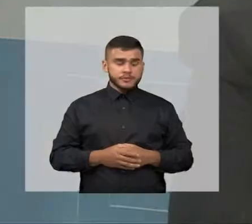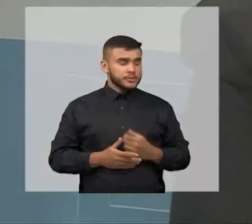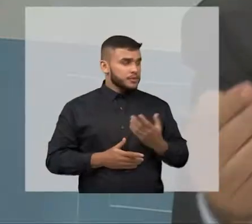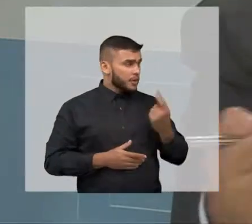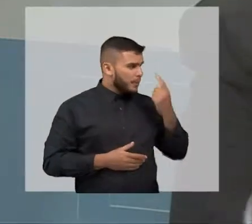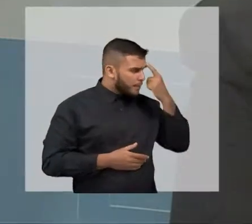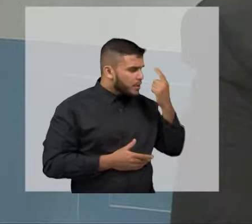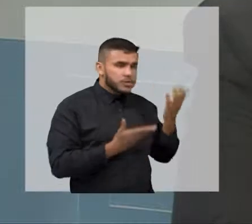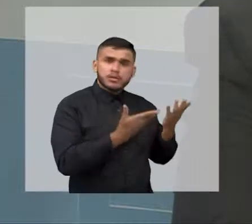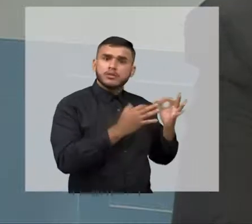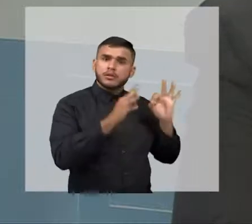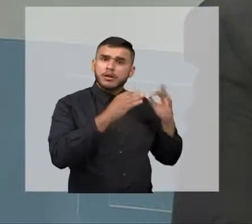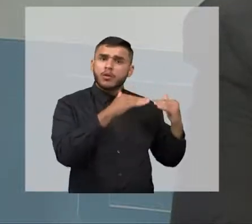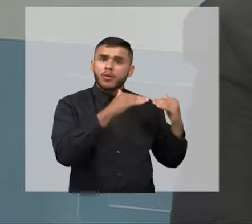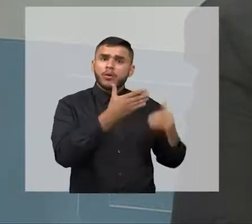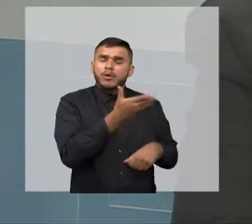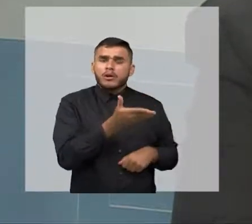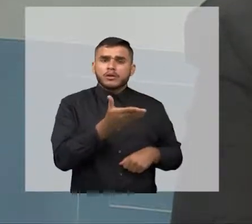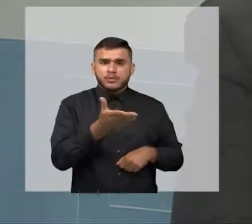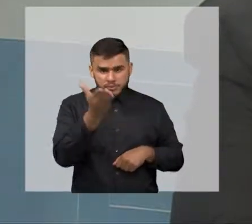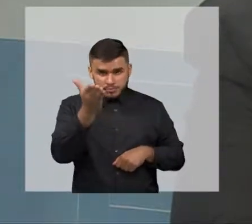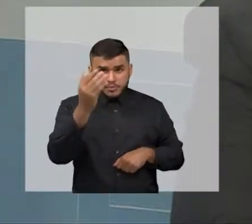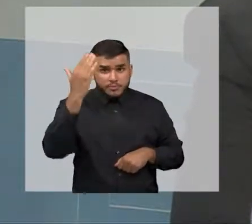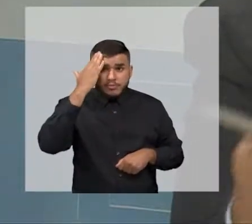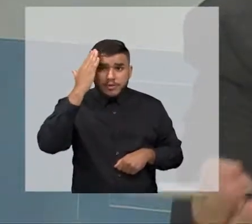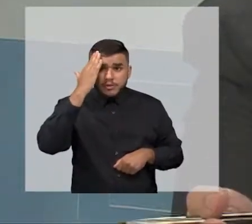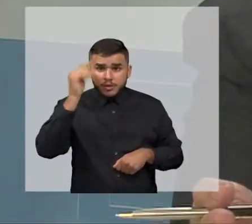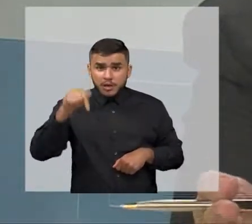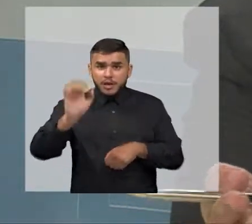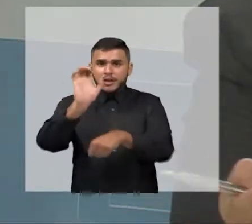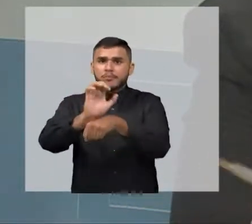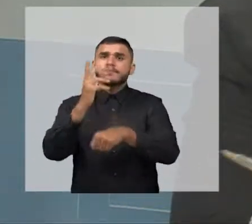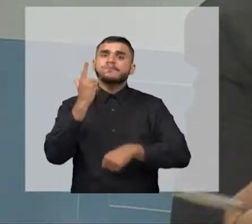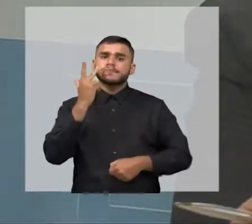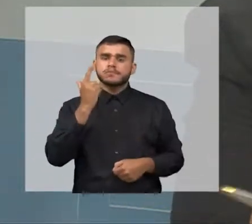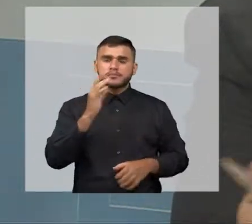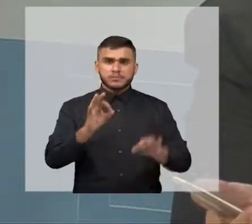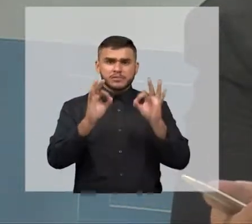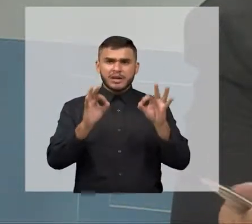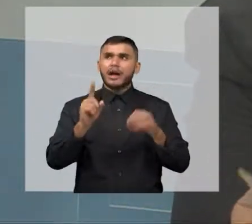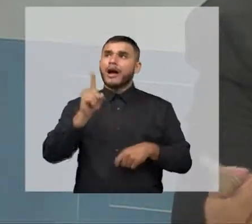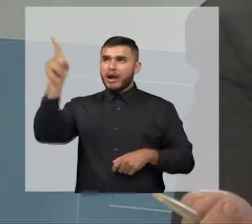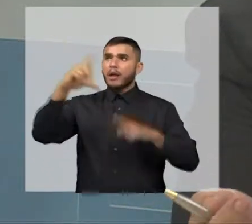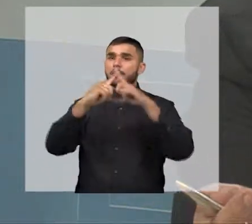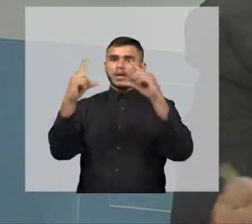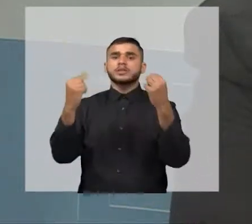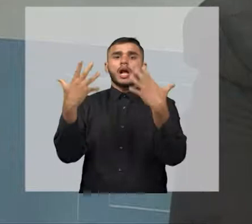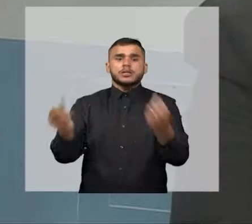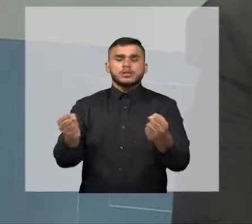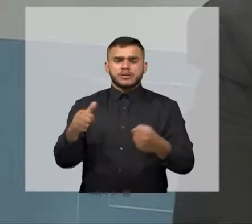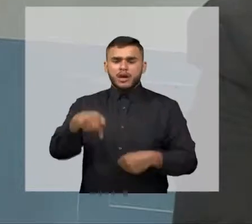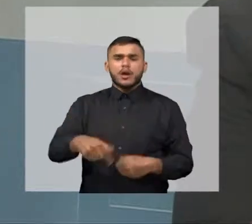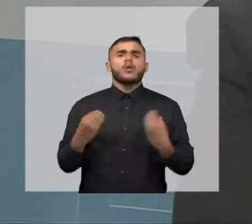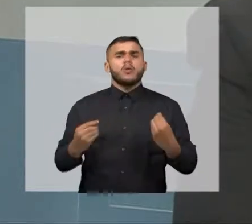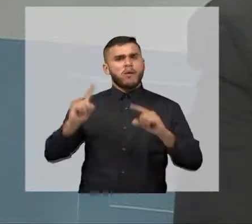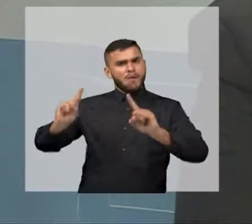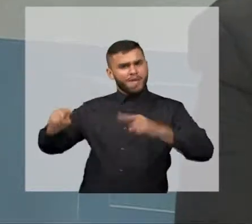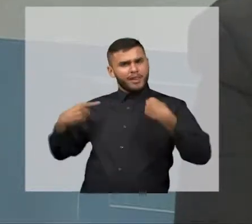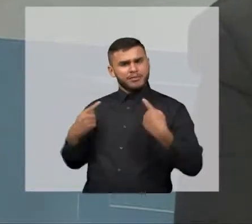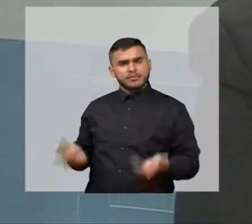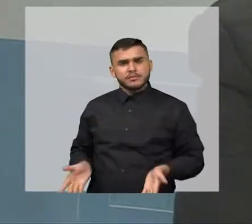Lia e 7-0 aqui no Ceará contra esse argumento. Você vai entender e vai acreditar numa justiça desse. Não dá. Tem pessoas que dizem assim,